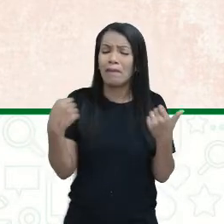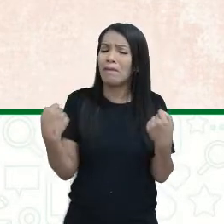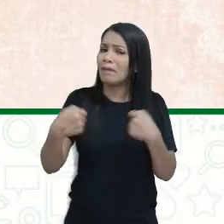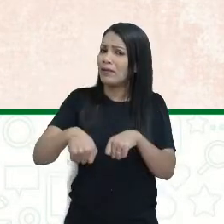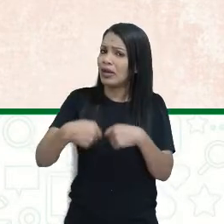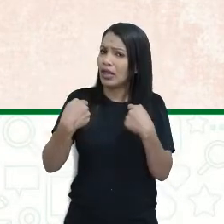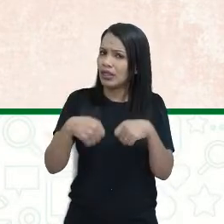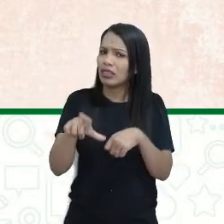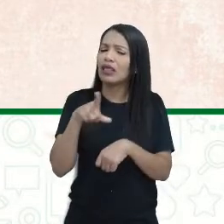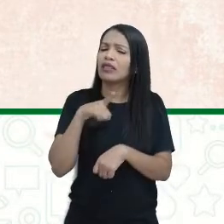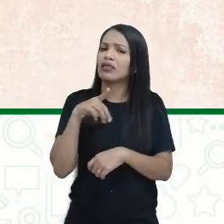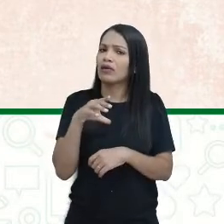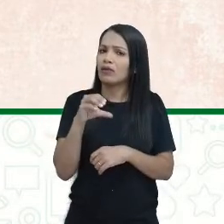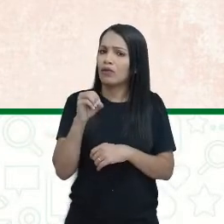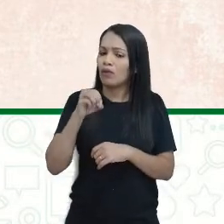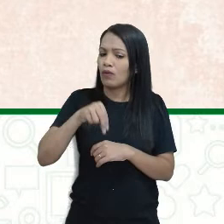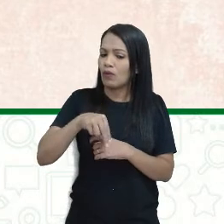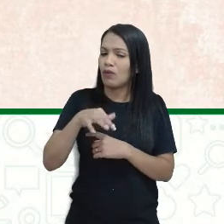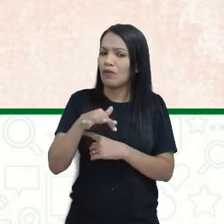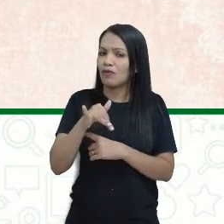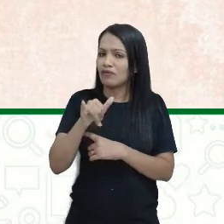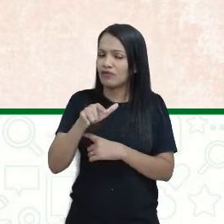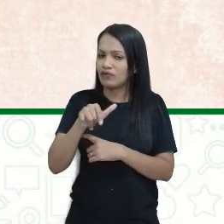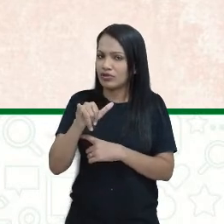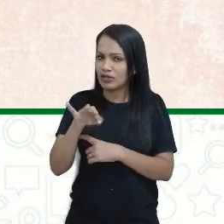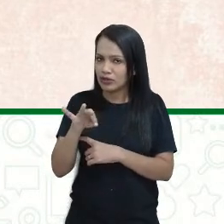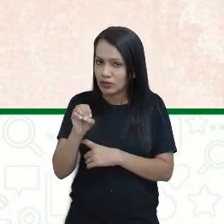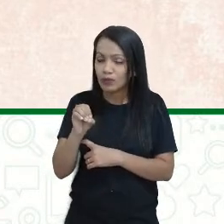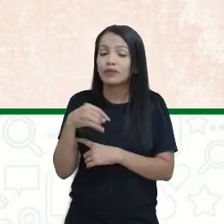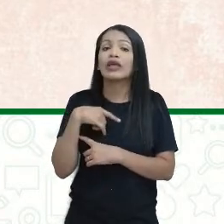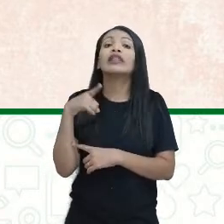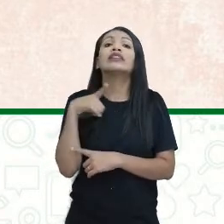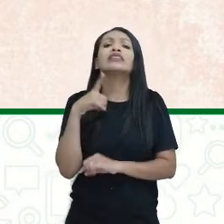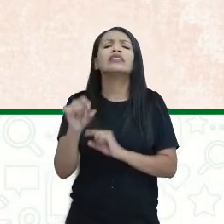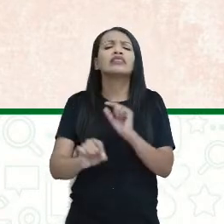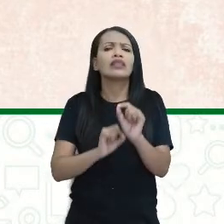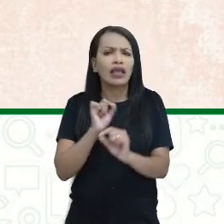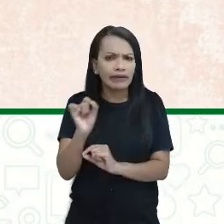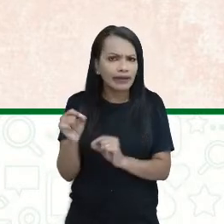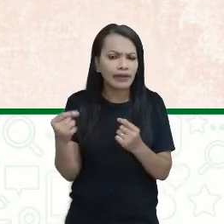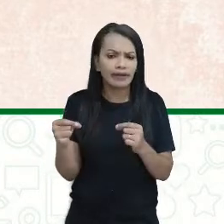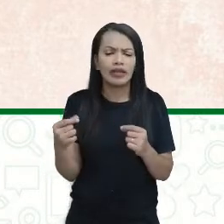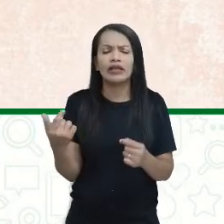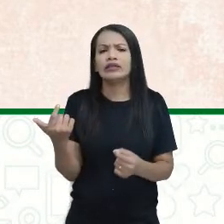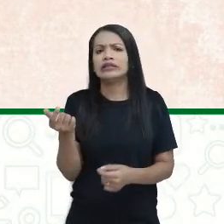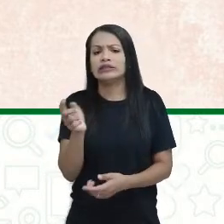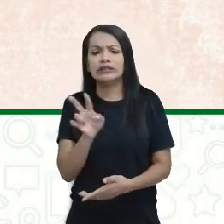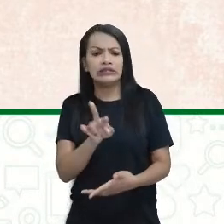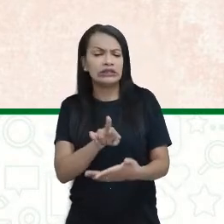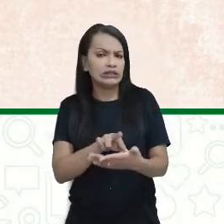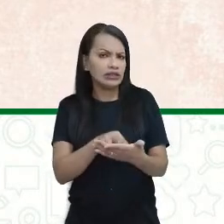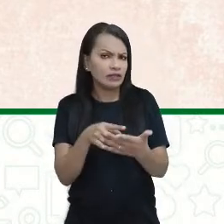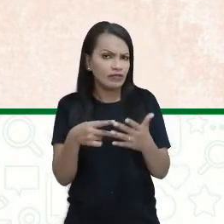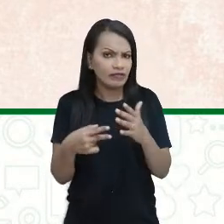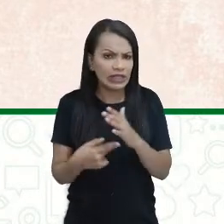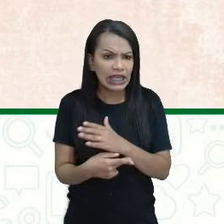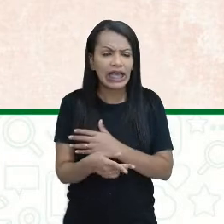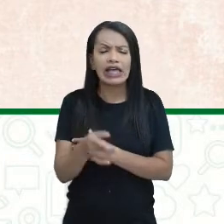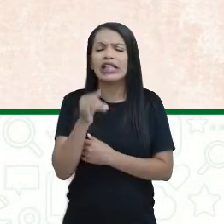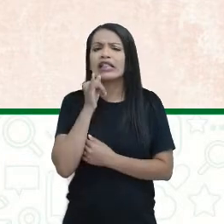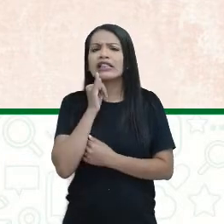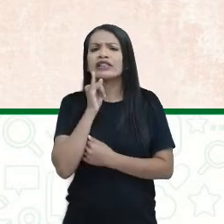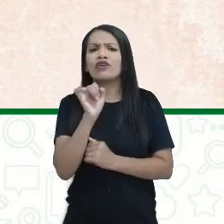a história. Presta atenção, quando eu digo que tem que ter conflito, não significa necessariamente que